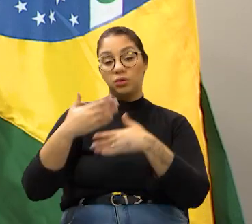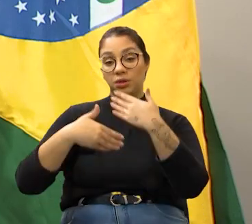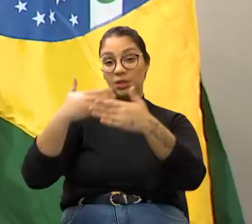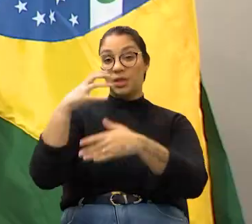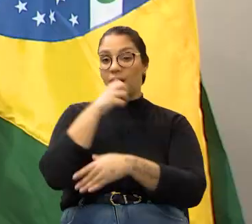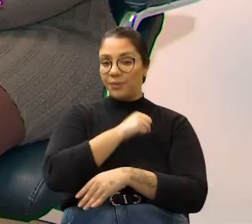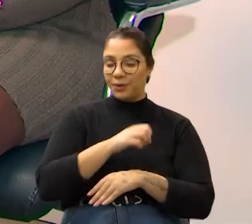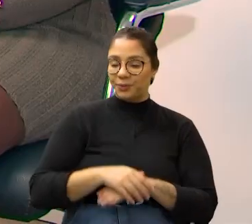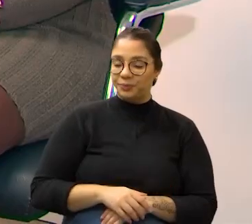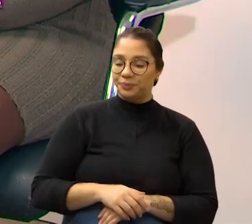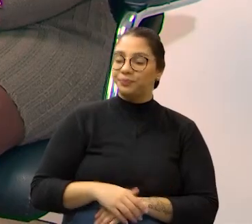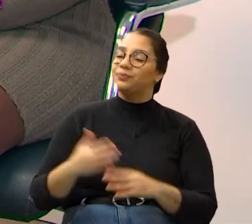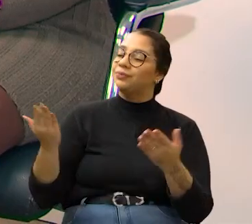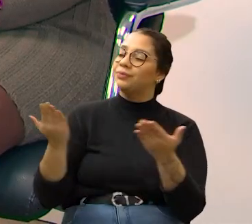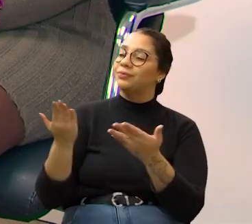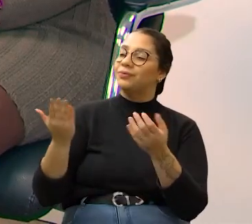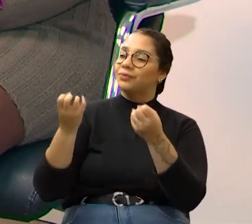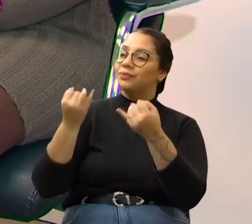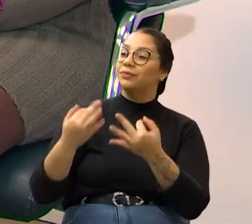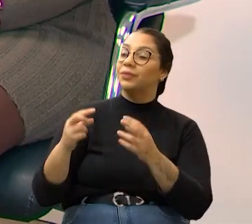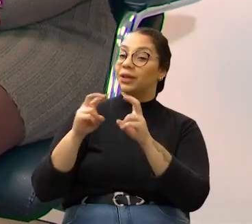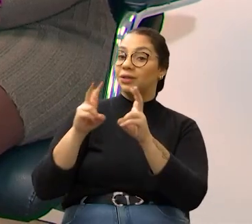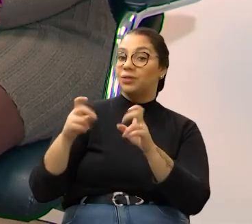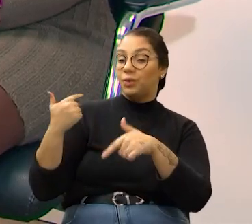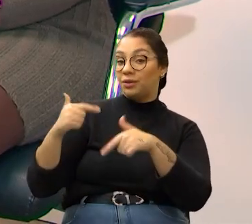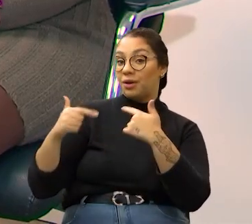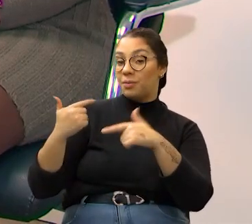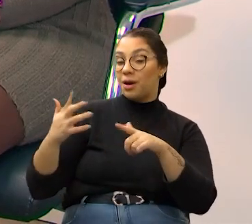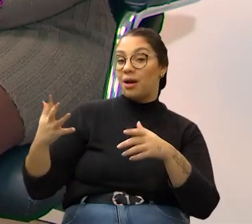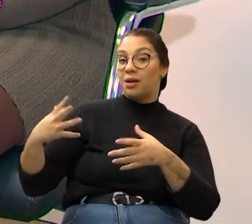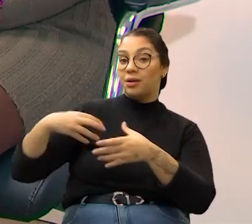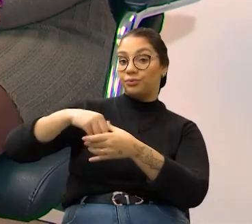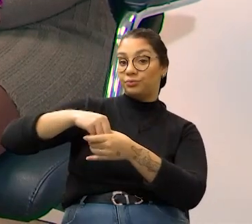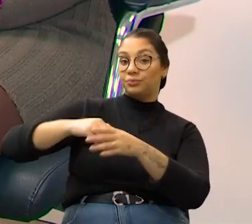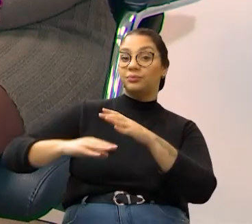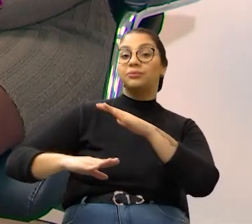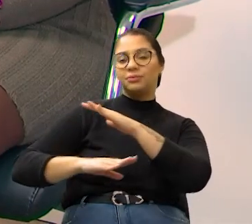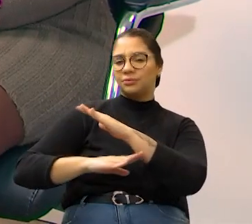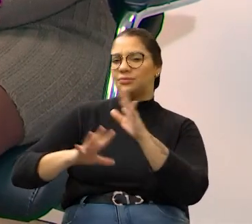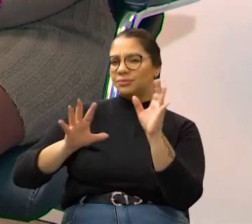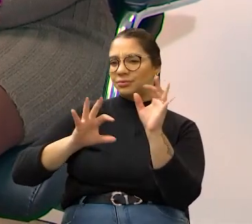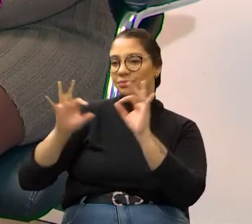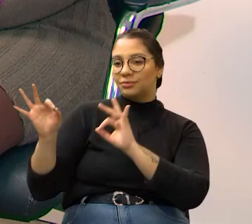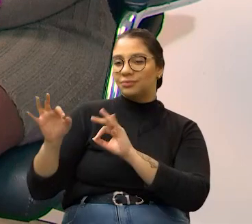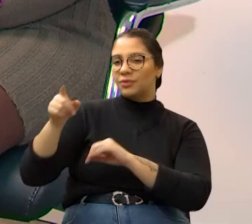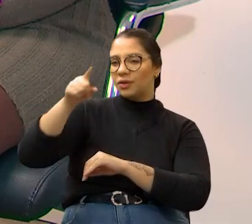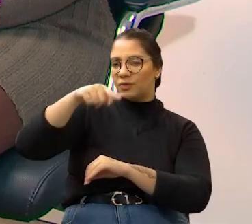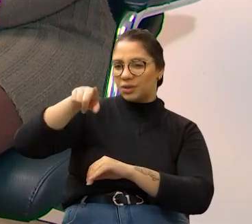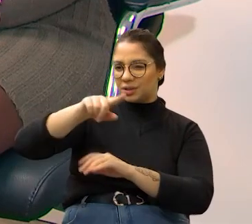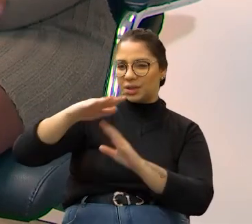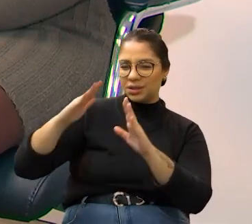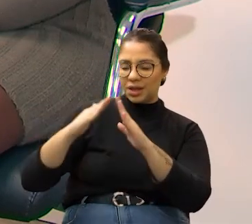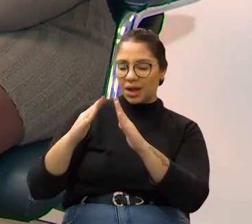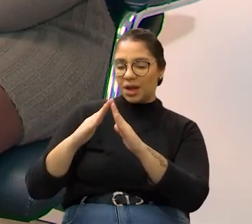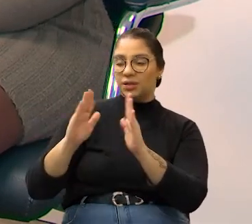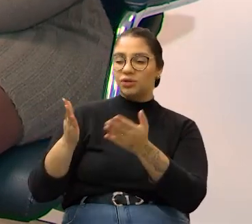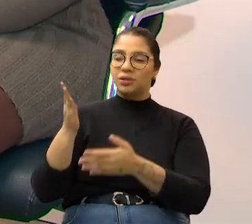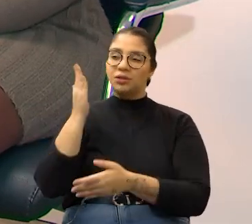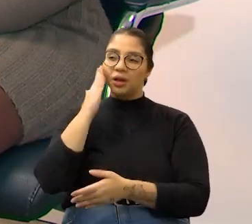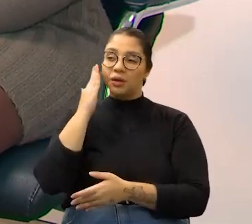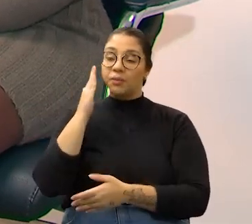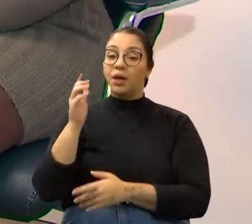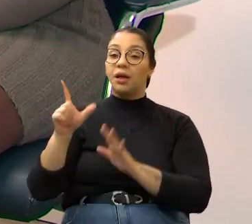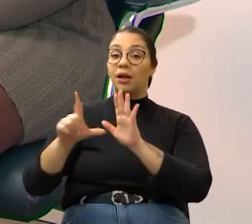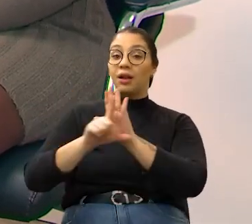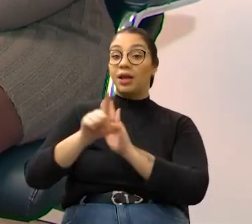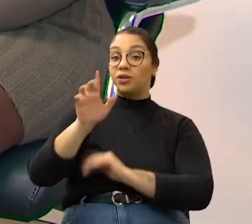mais rápido possível. Sim. E agora falando um pouquinho do trabalho interno da Câmara, você que está assistindo pode ter ouvido falar